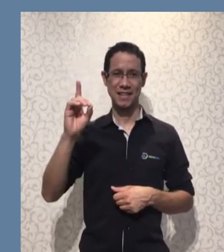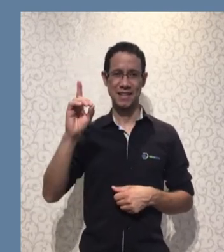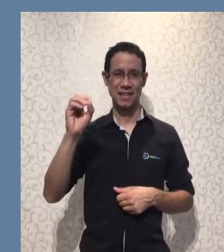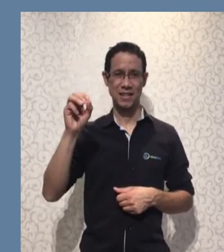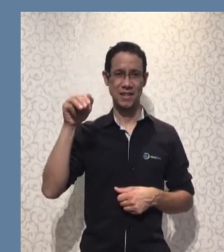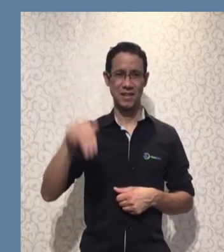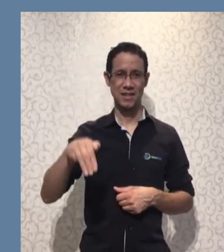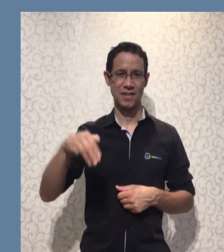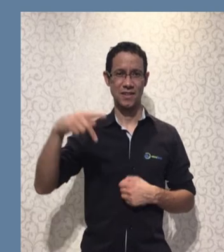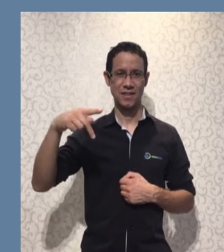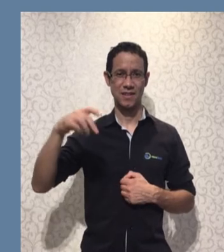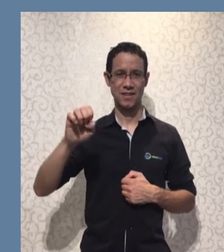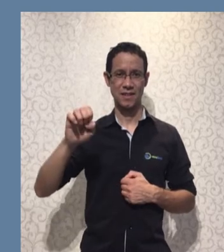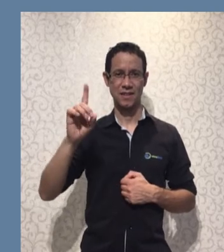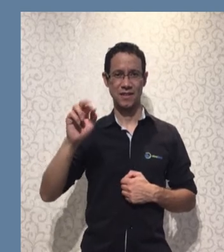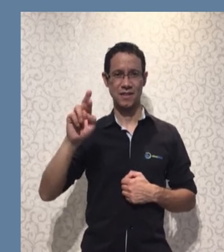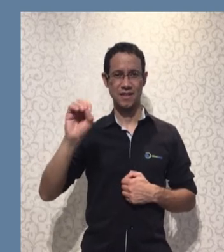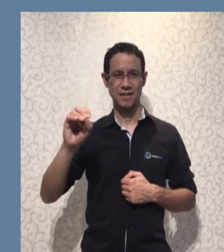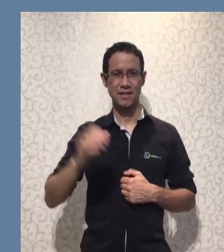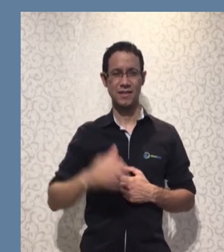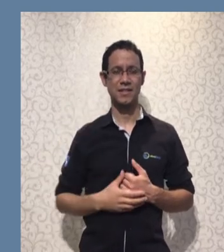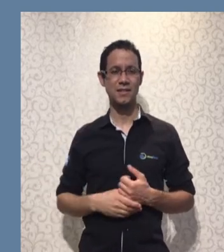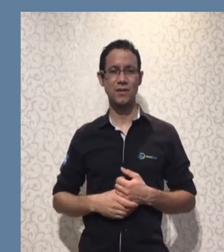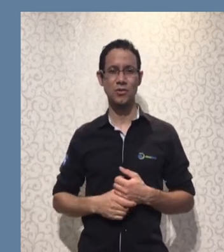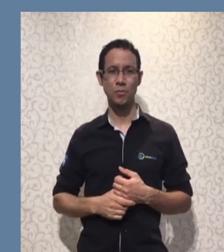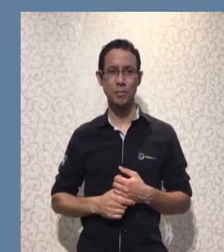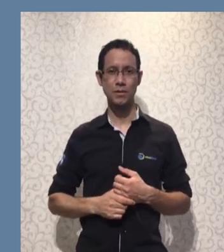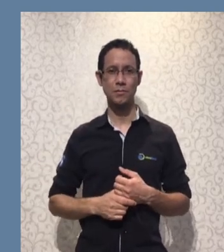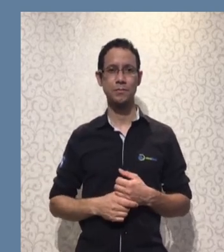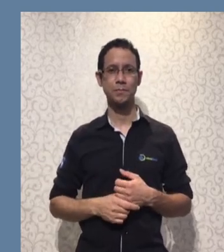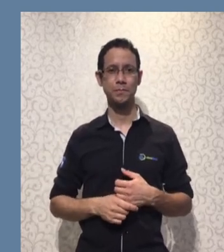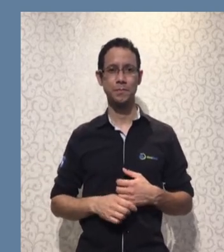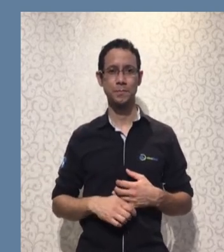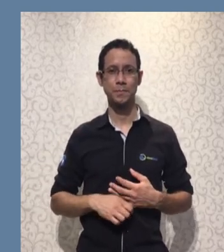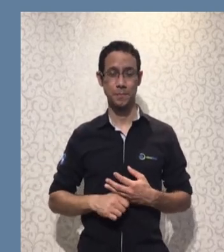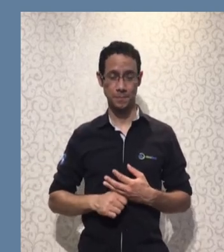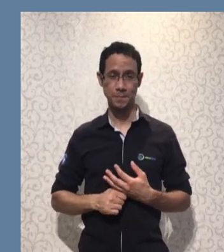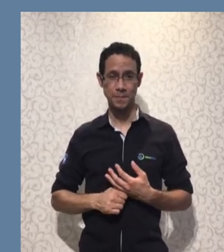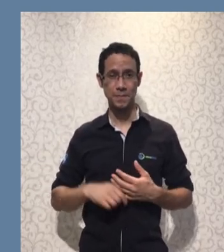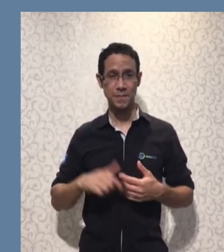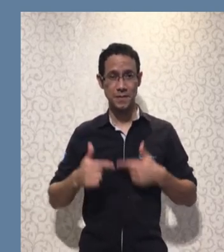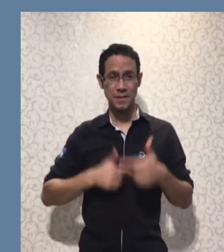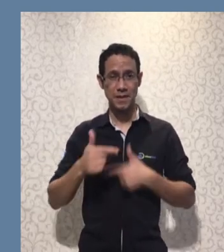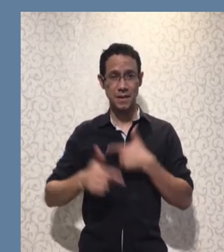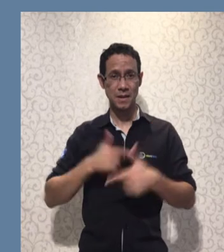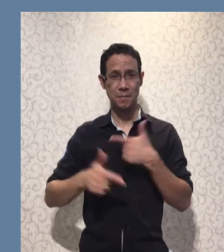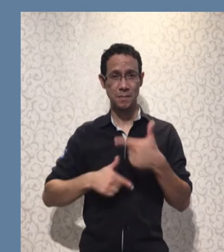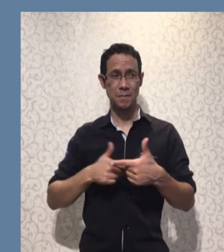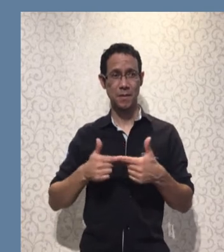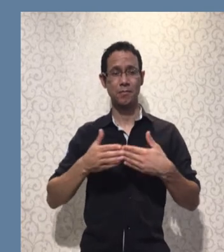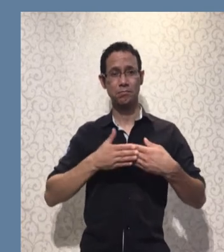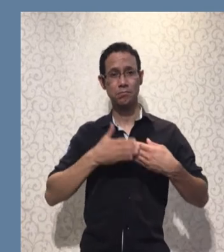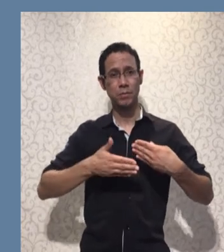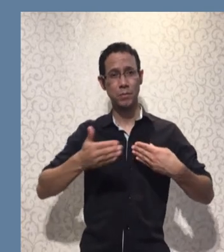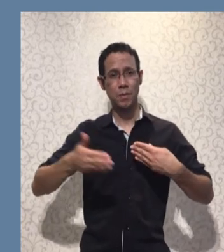mais interessante é, esse trabalho é um trabalho em processo, ele aconteceu na área de lazer, né, do